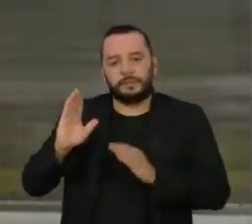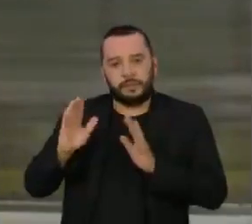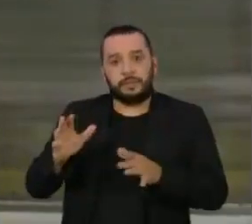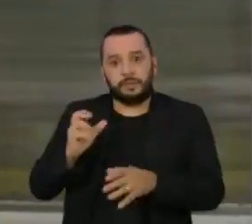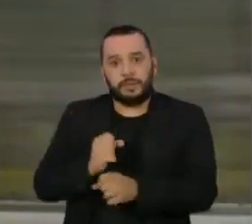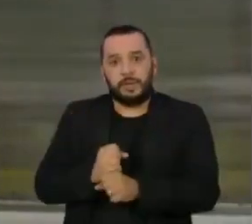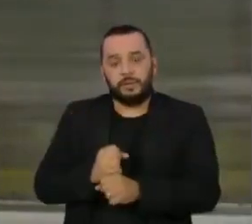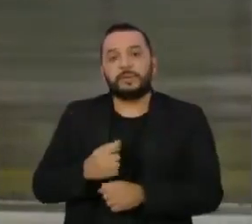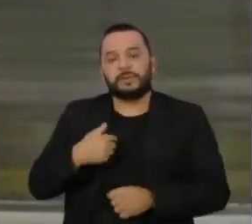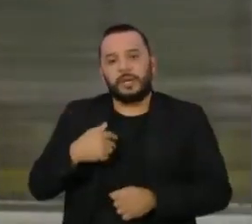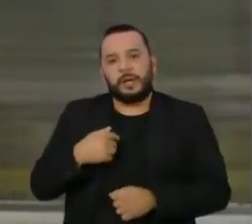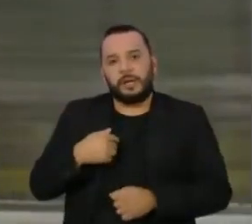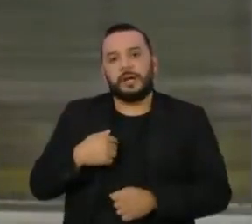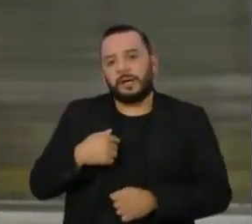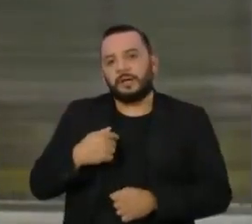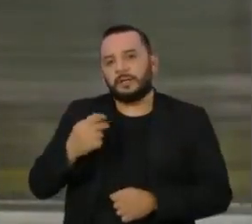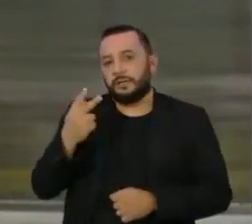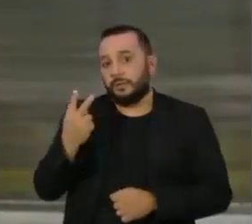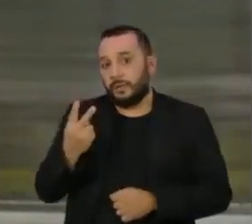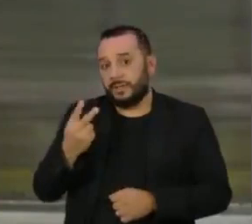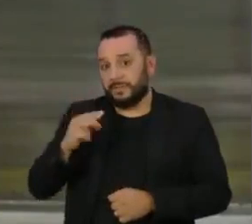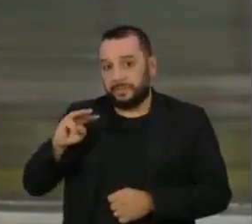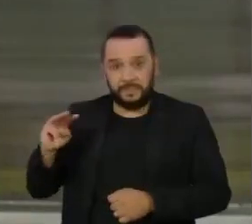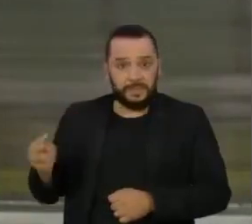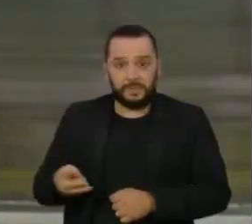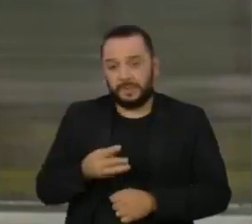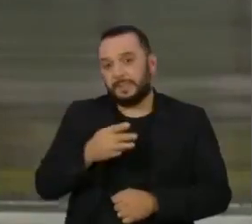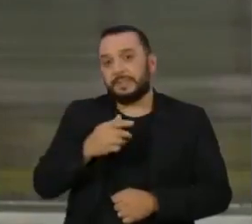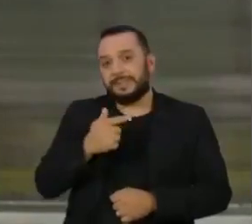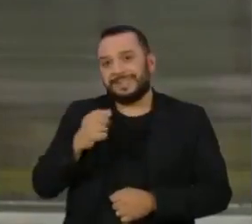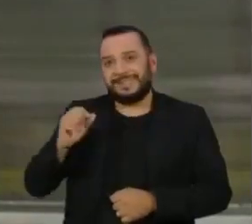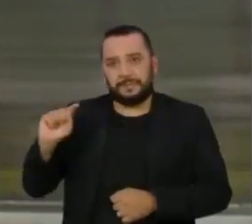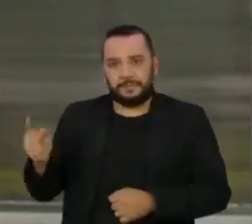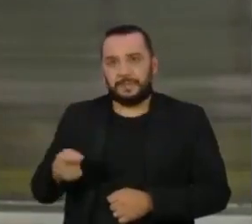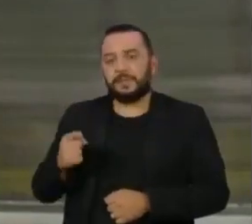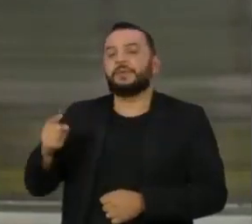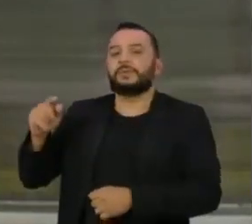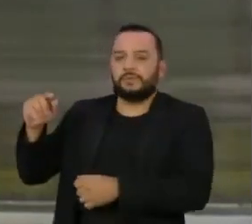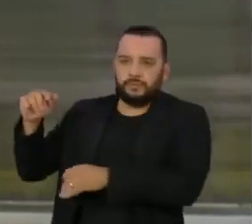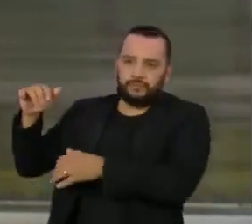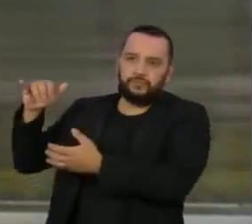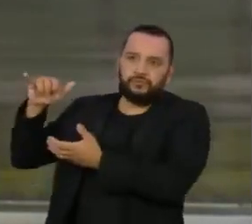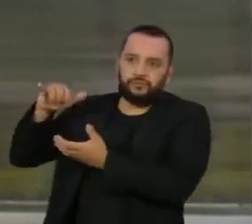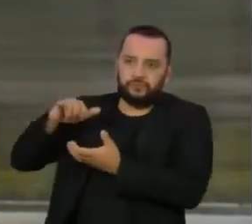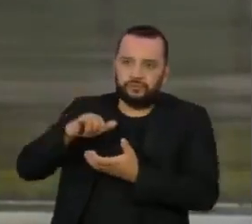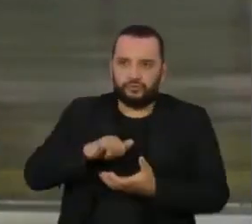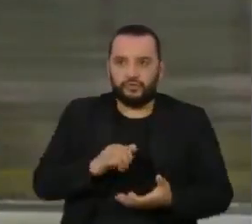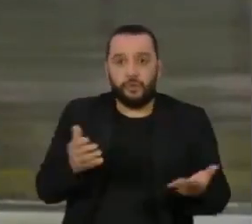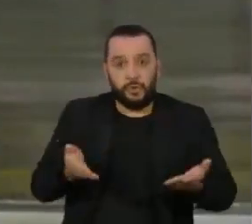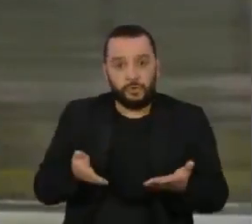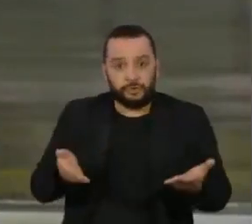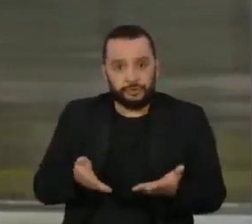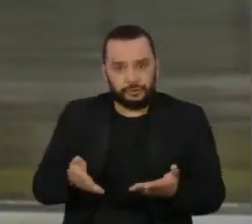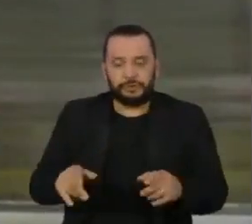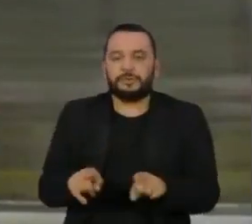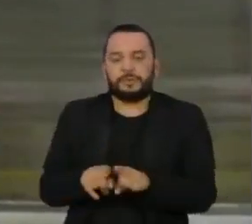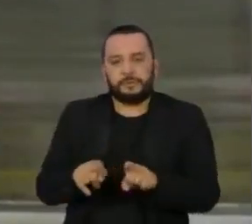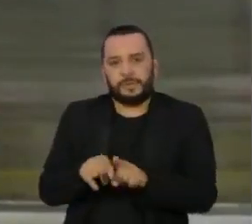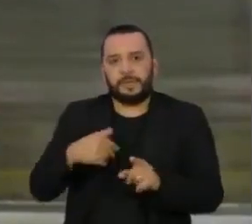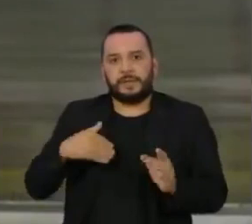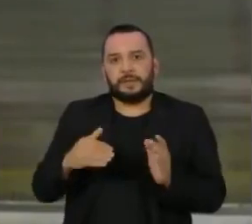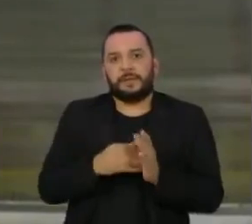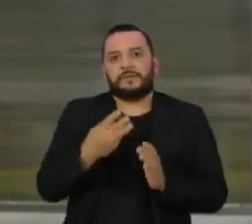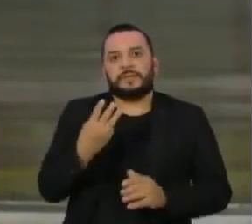Paulo. E até o dia 26 de julho chegarão mais 1 milhão e 300 mil doses da vacina